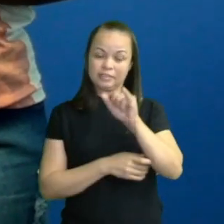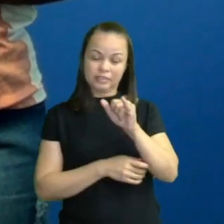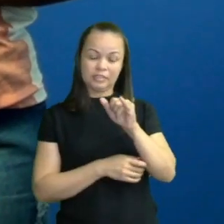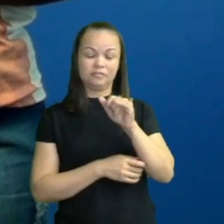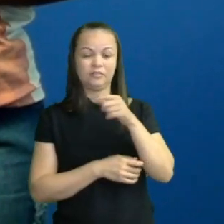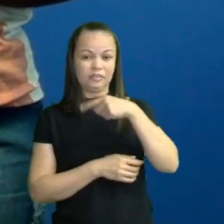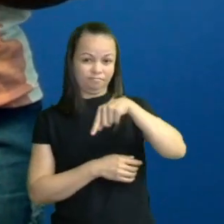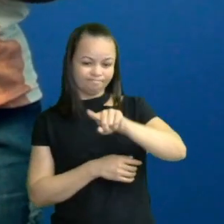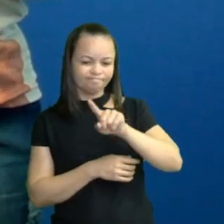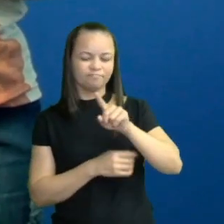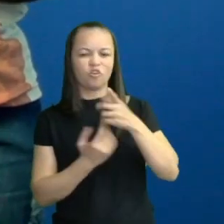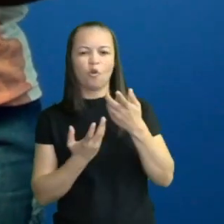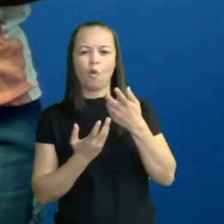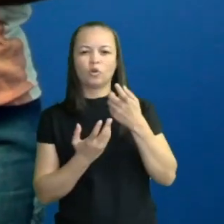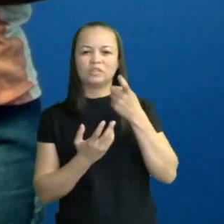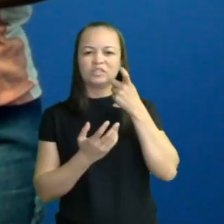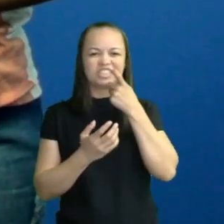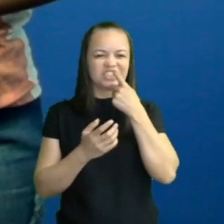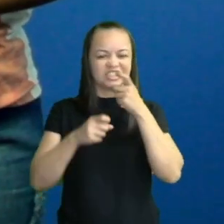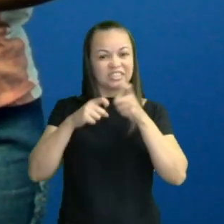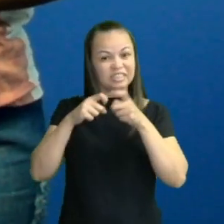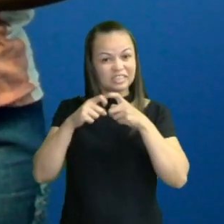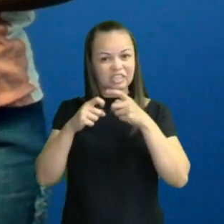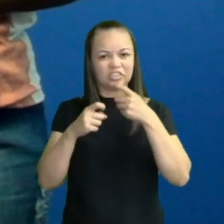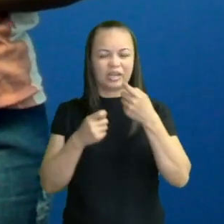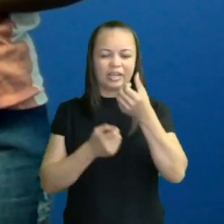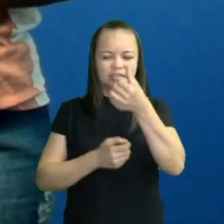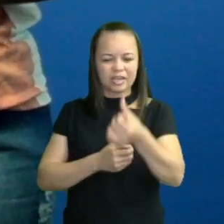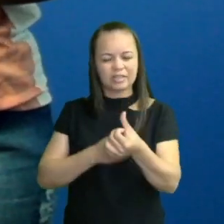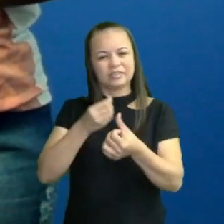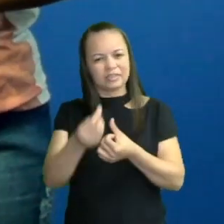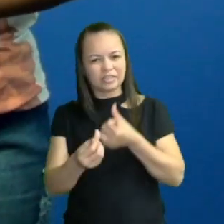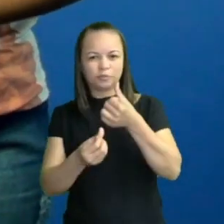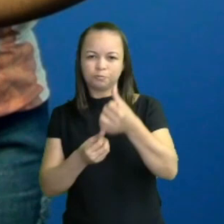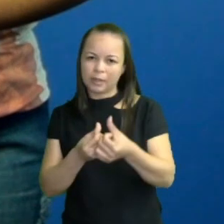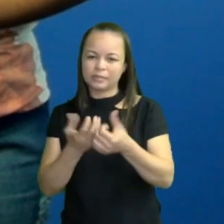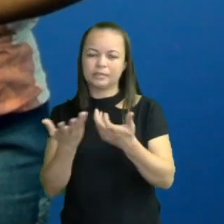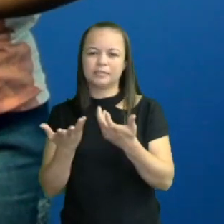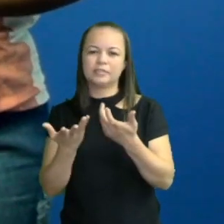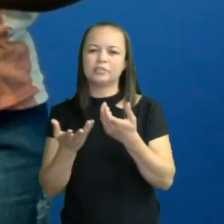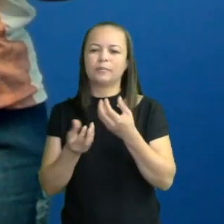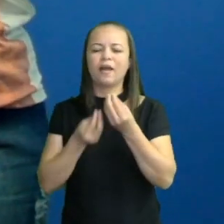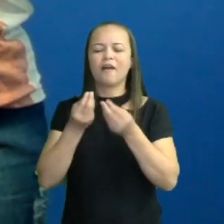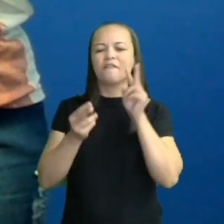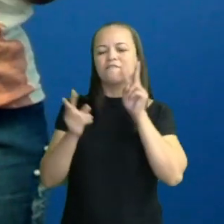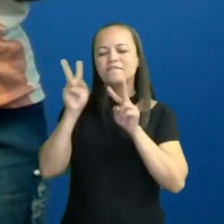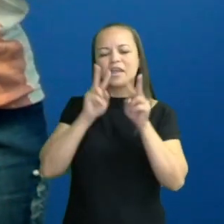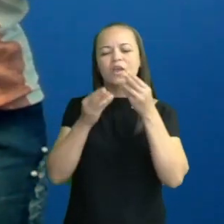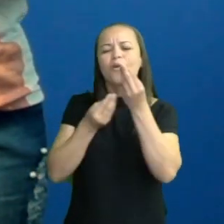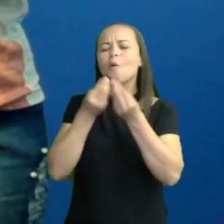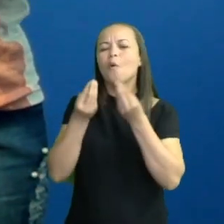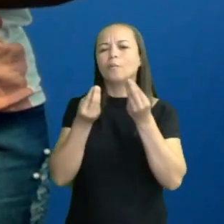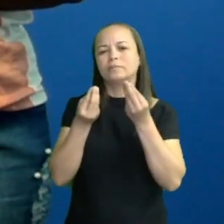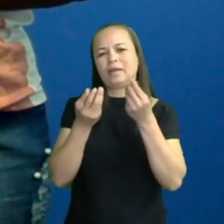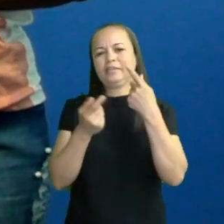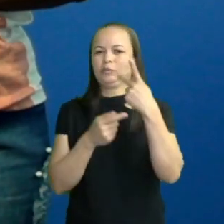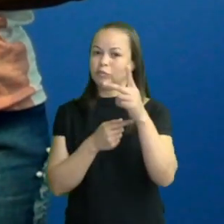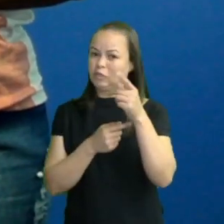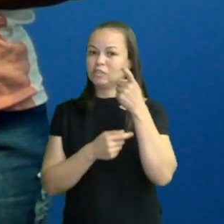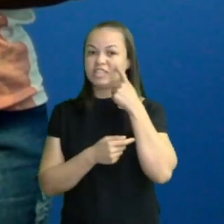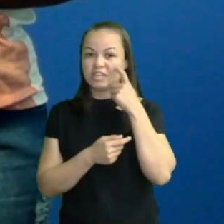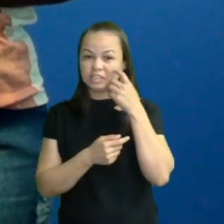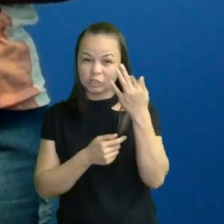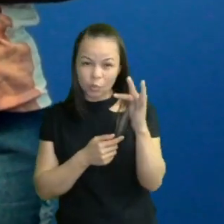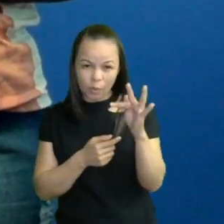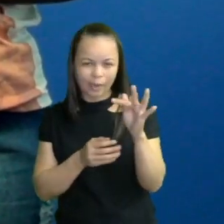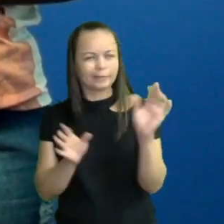a cada 6 meses, para ele observar seu dente como tá, para fazer uma limpeza, seu dente nem ia doer. Isso